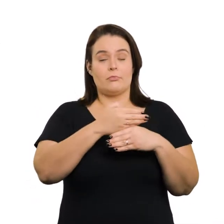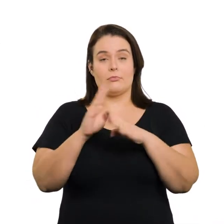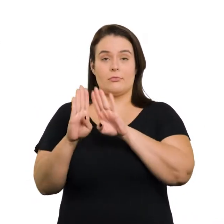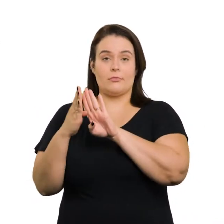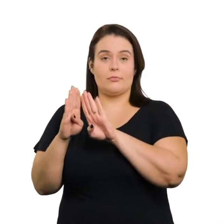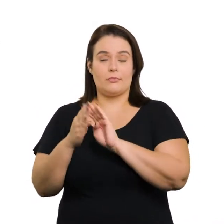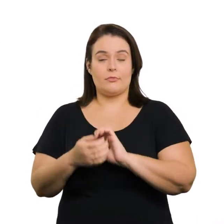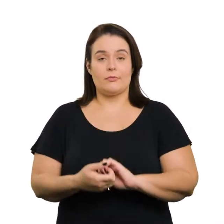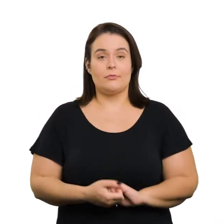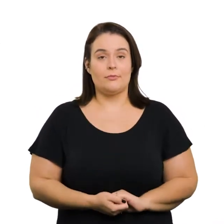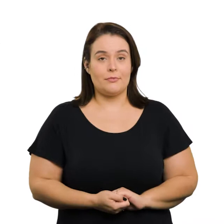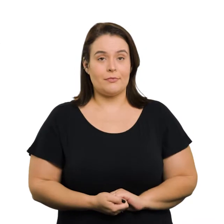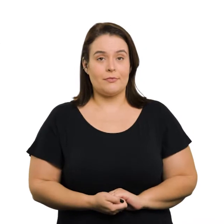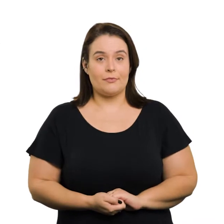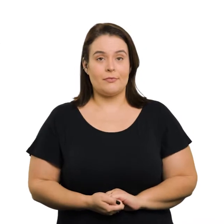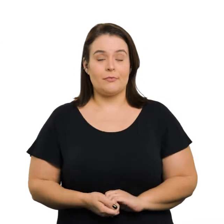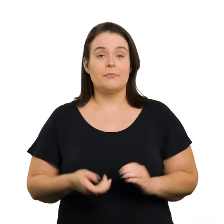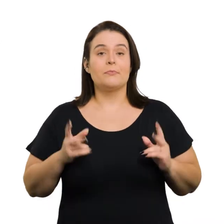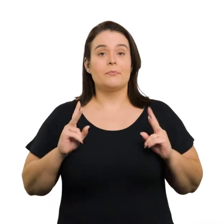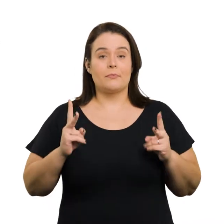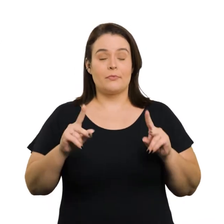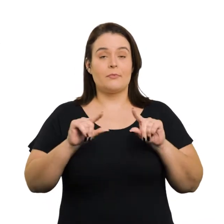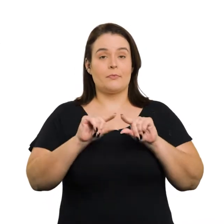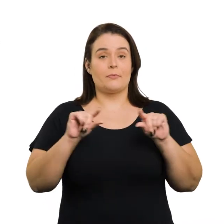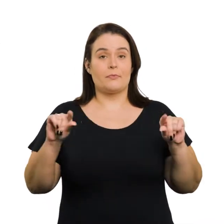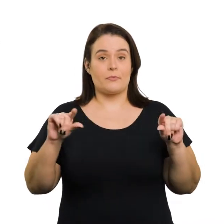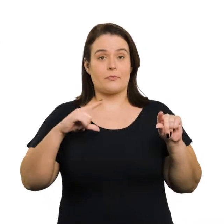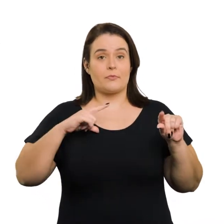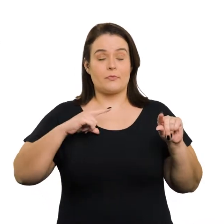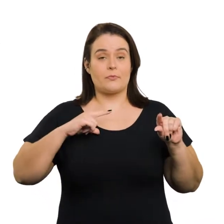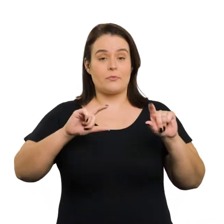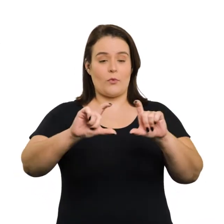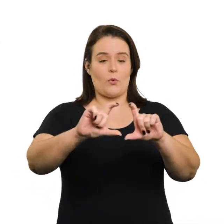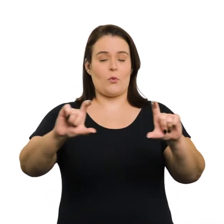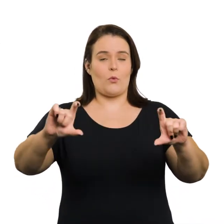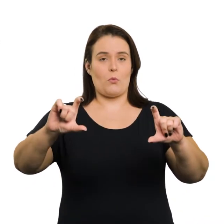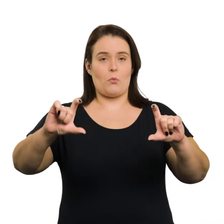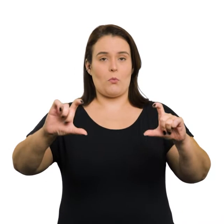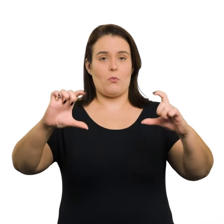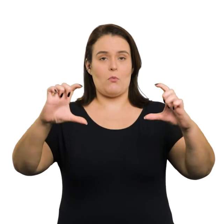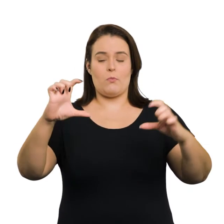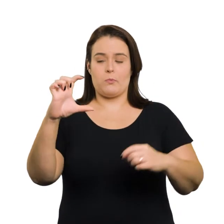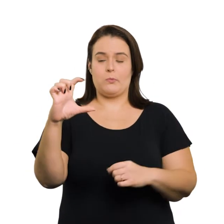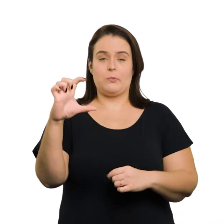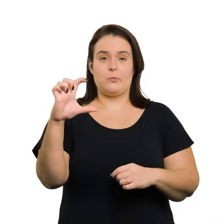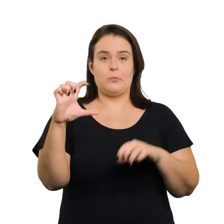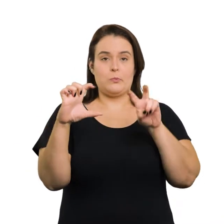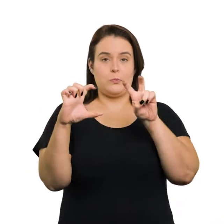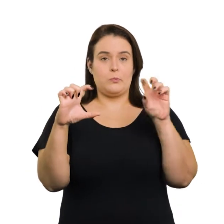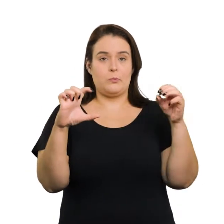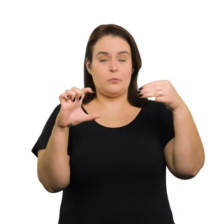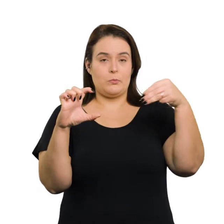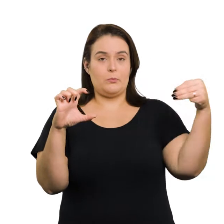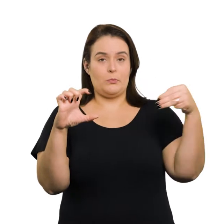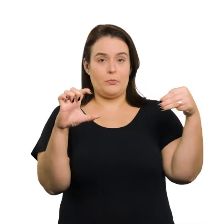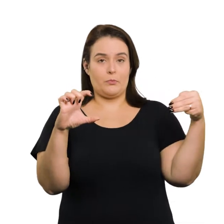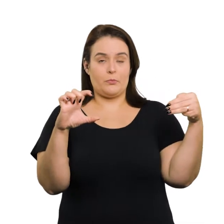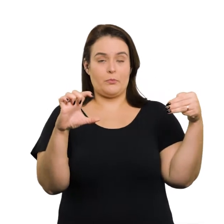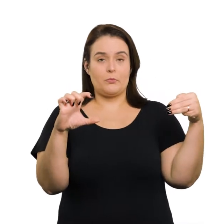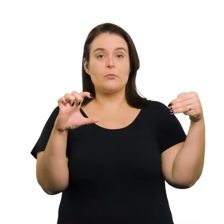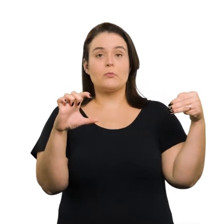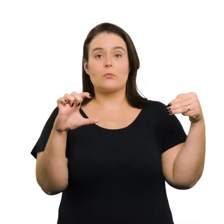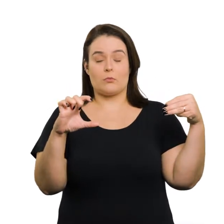de vidro. A sinalização deve ser contínua, composta por uma faixa com no mínimo 50 milímetros